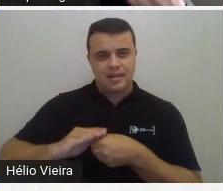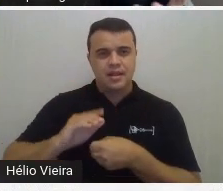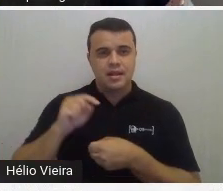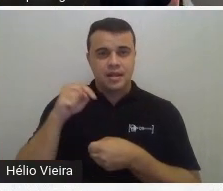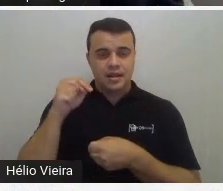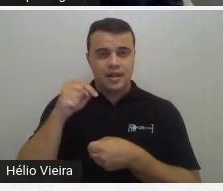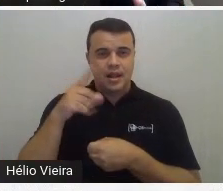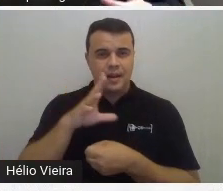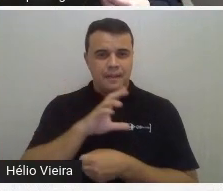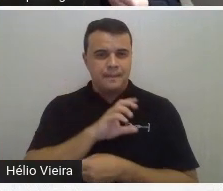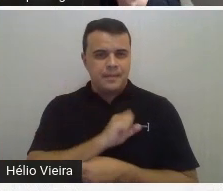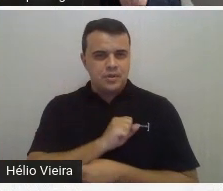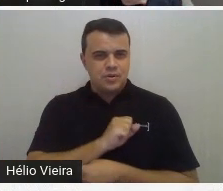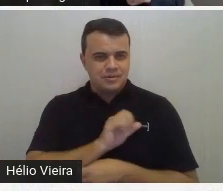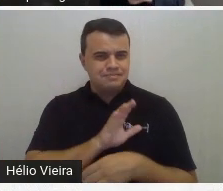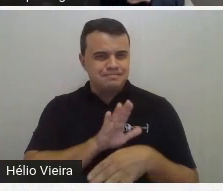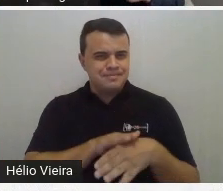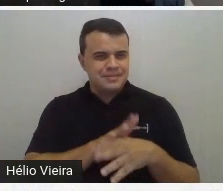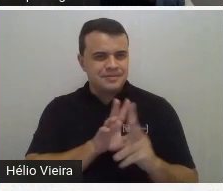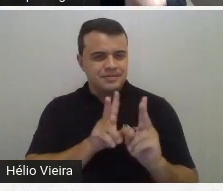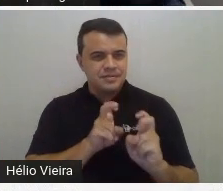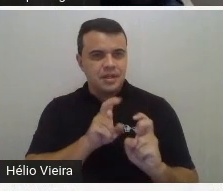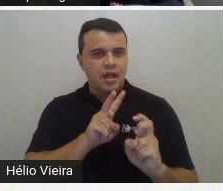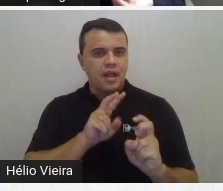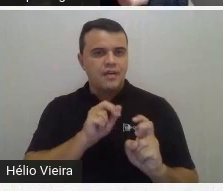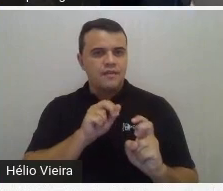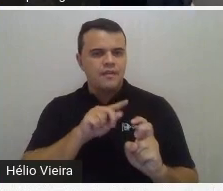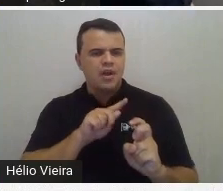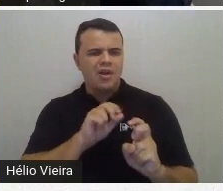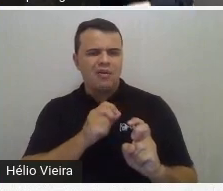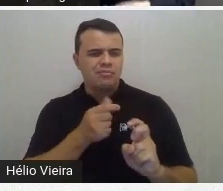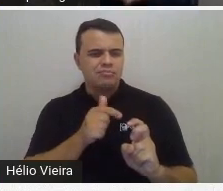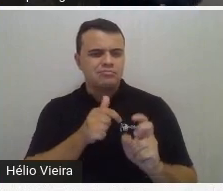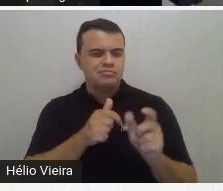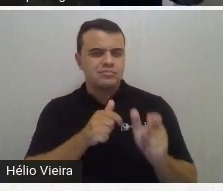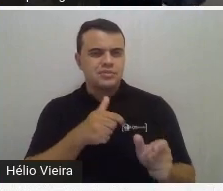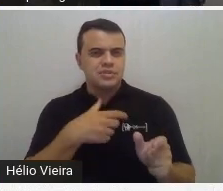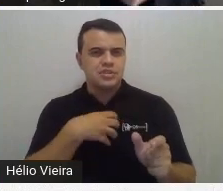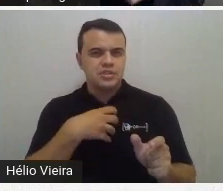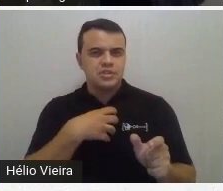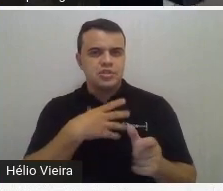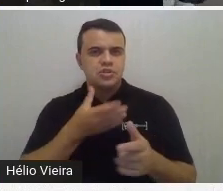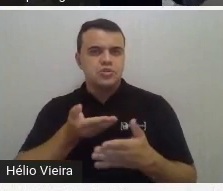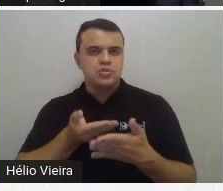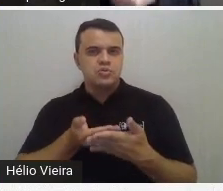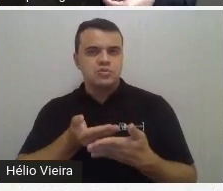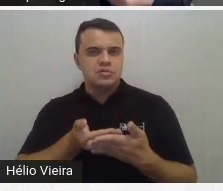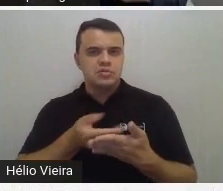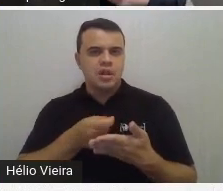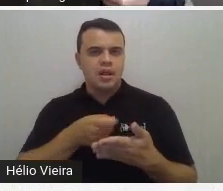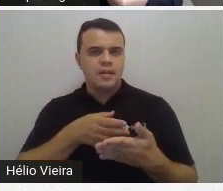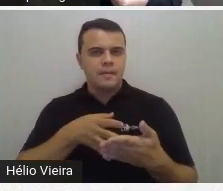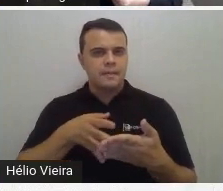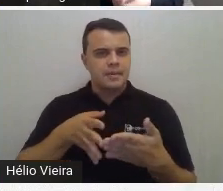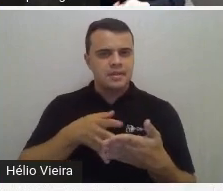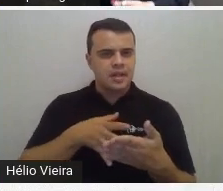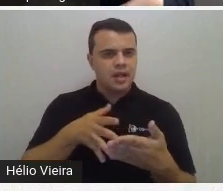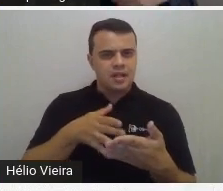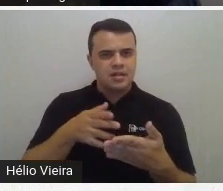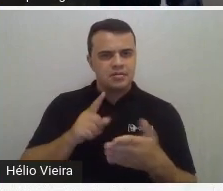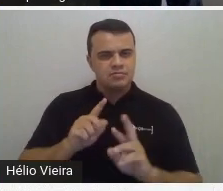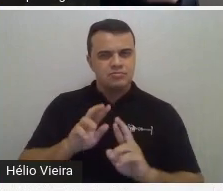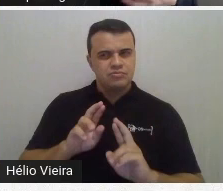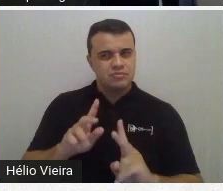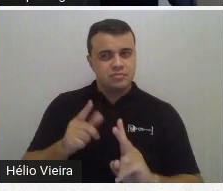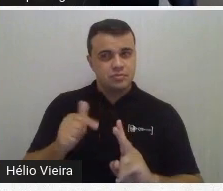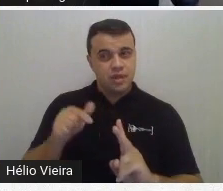mais apaixonada de Van Gogh, então Van Gogh não tinha tanto esse método científico das pinceladas, como Cézanne criou,